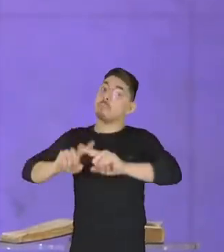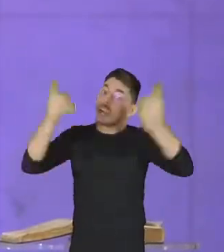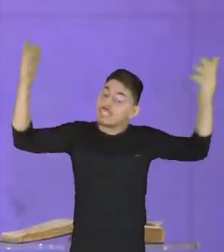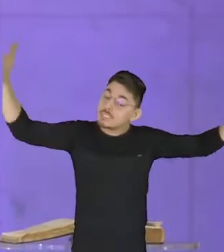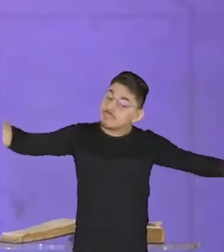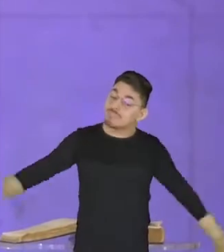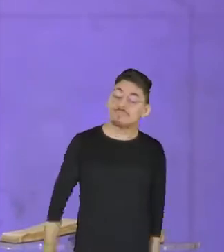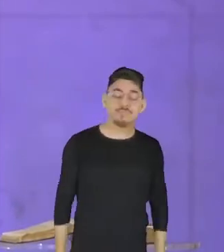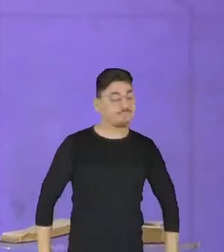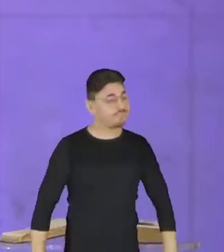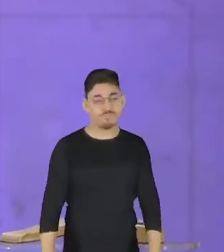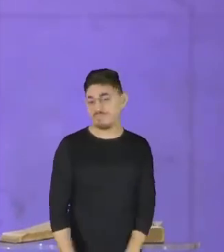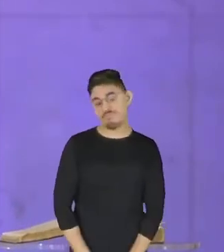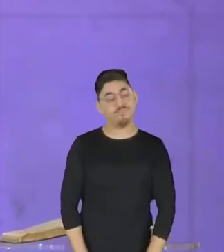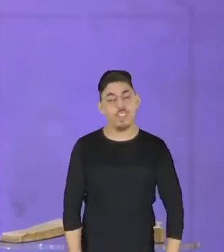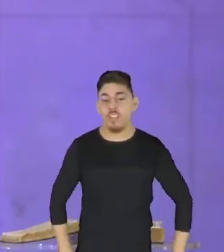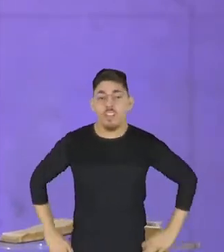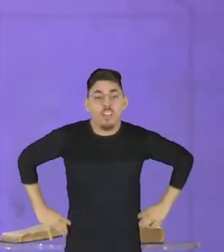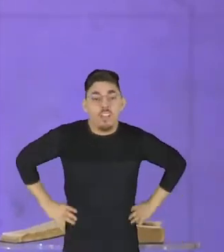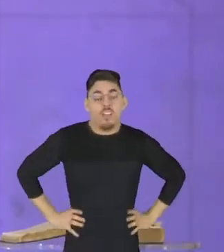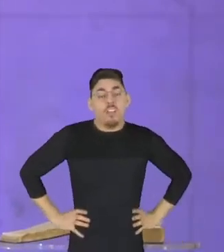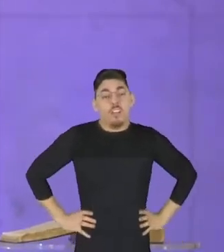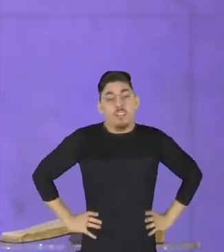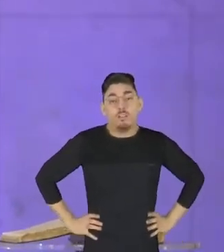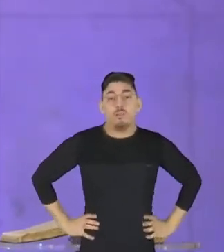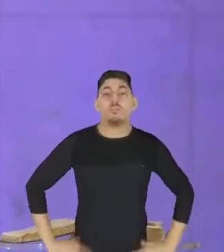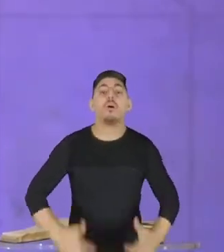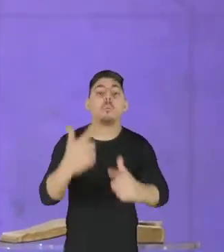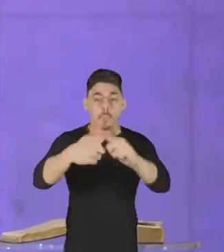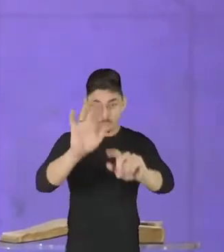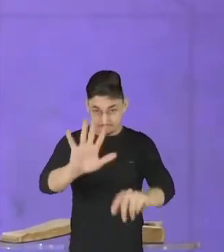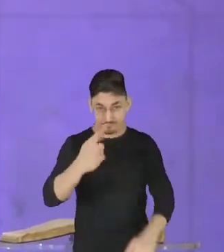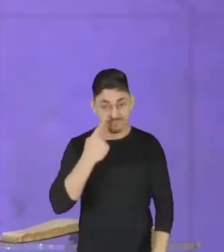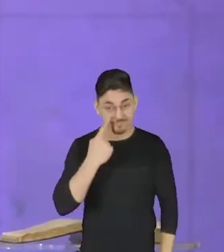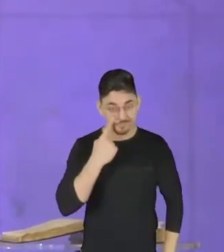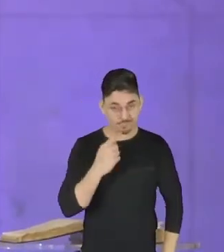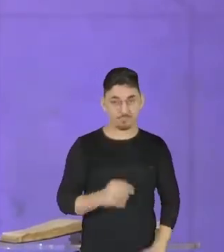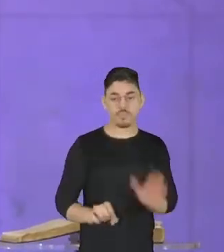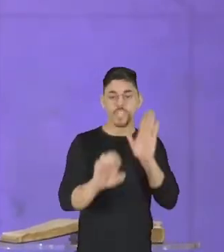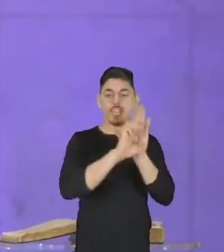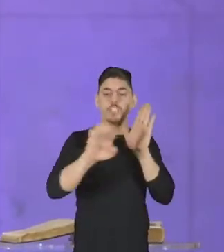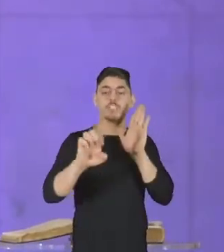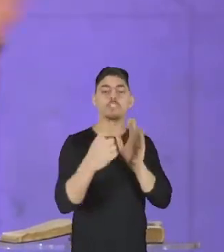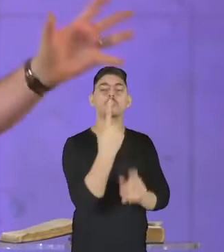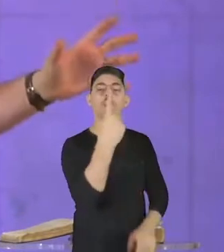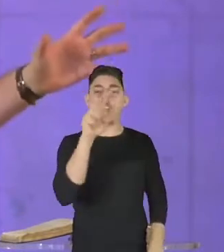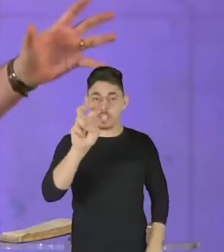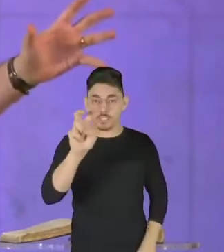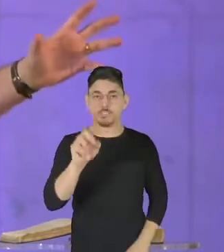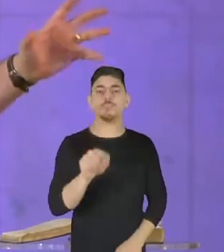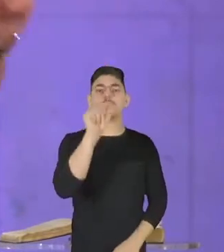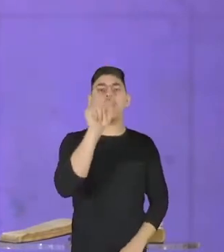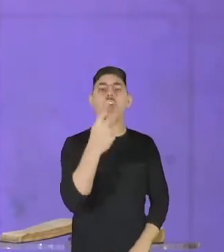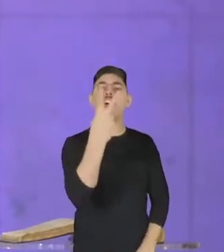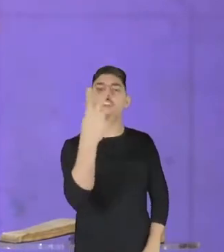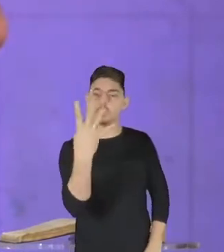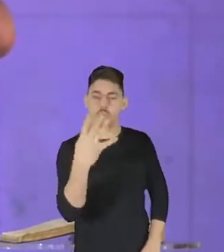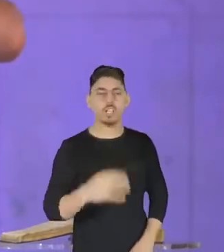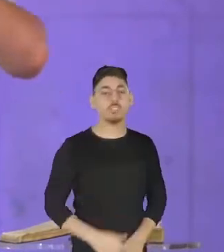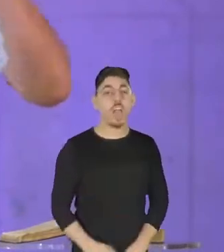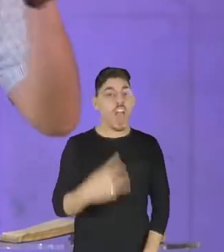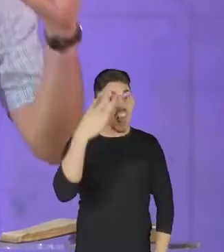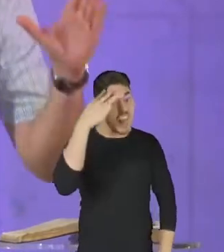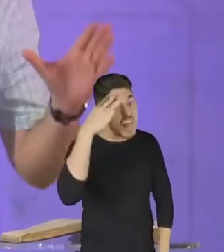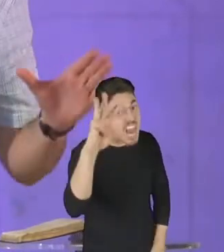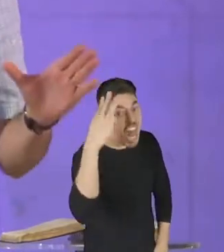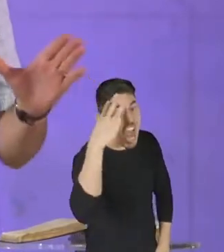as coisas começaram a acontecer. Por quê? Olha só, Êxodo 15, 24. 3 dias depois da